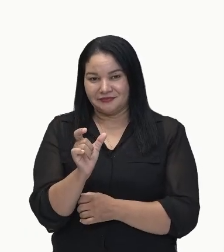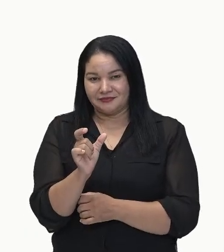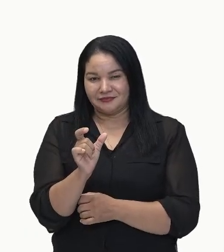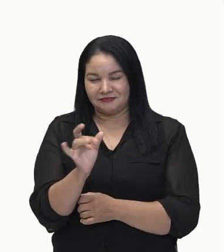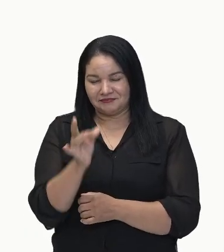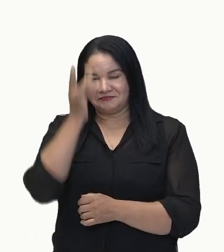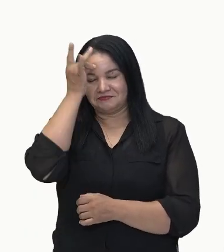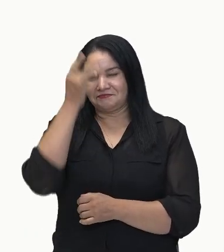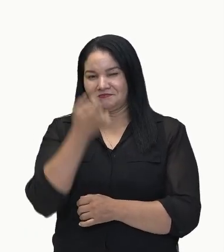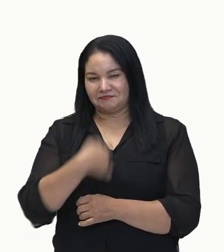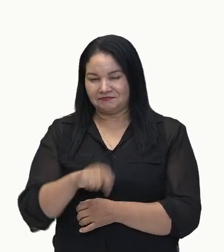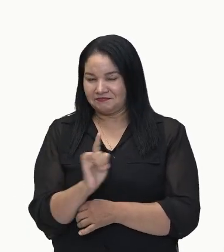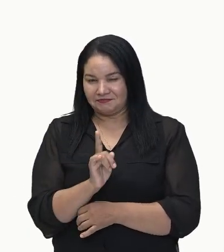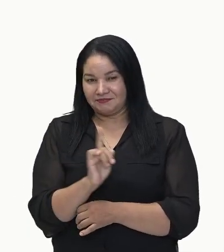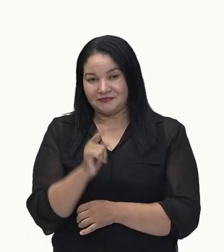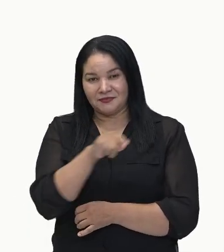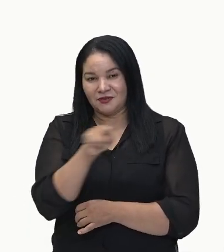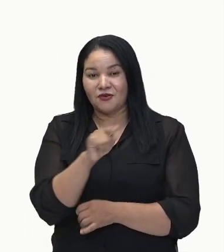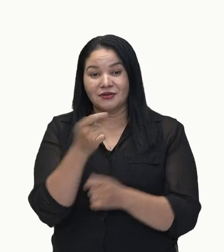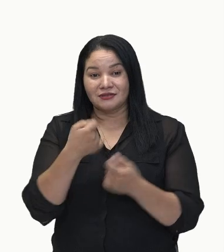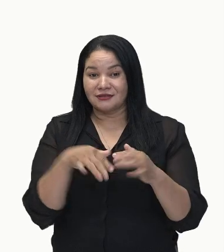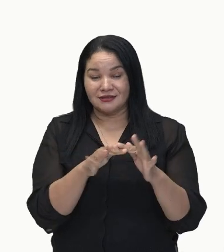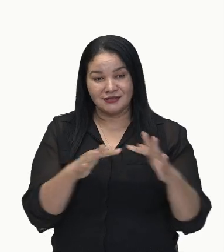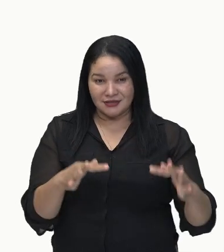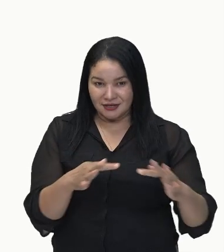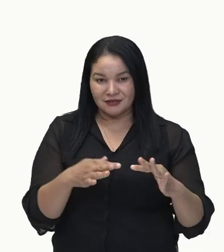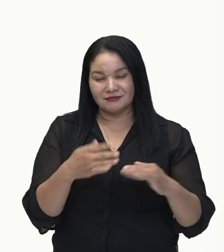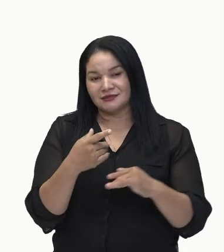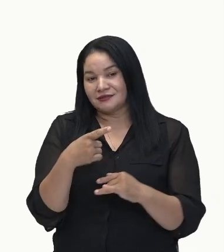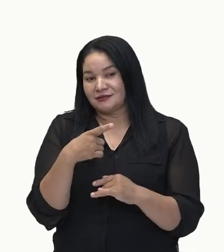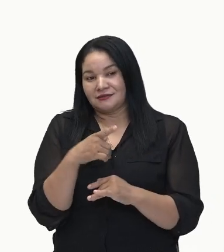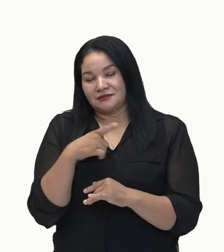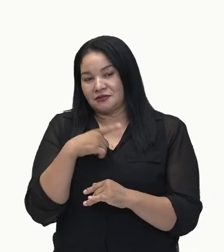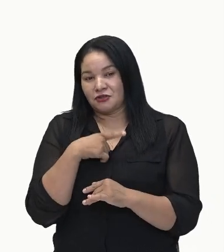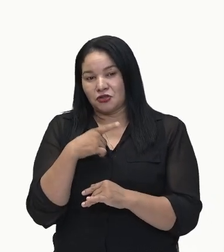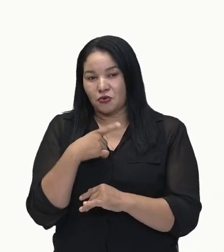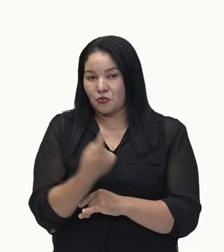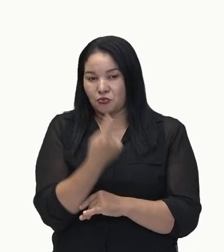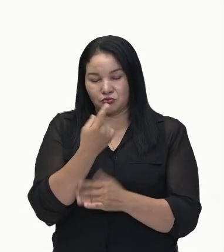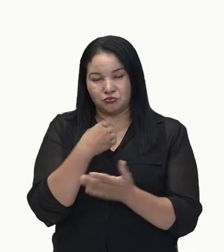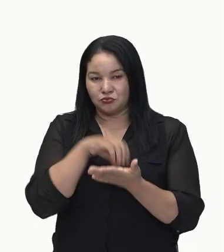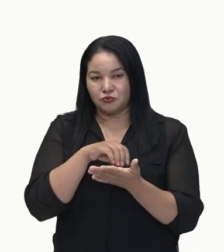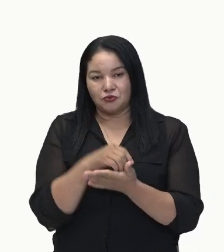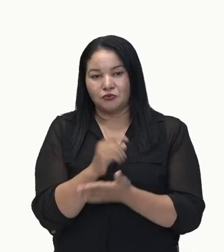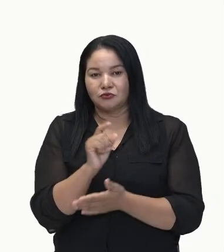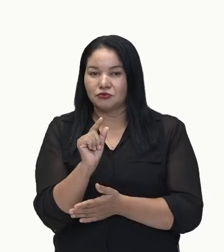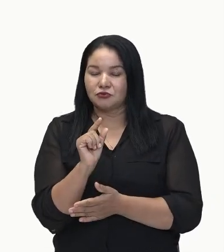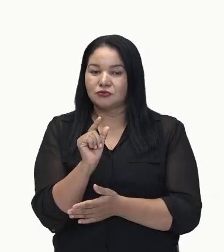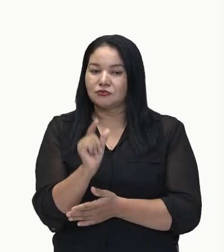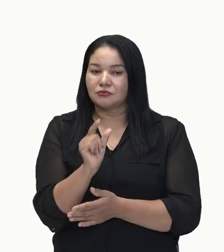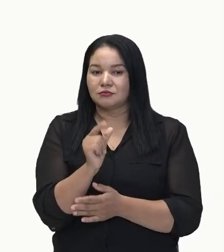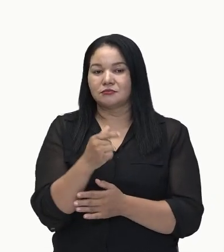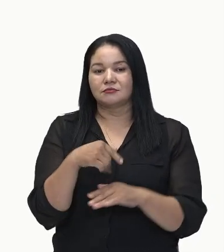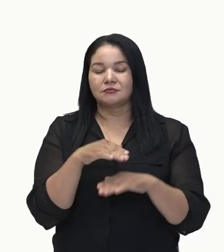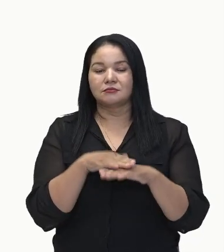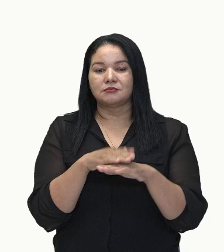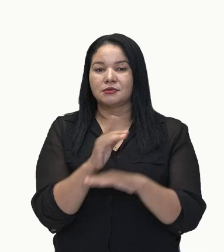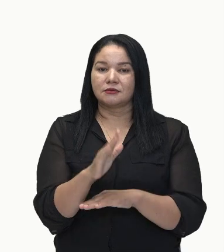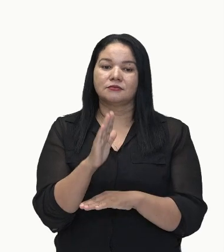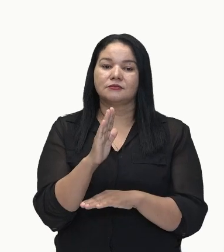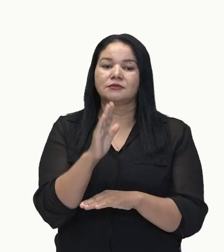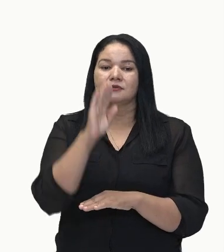memorizar. Simples, é composto apenas por um único núcleo. Composto, porque